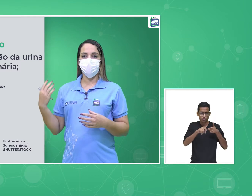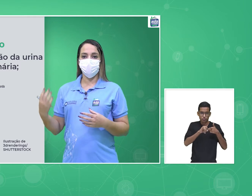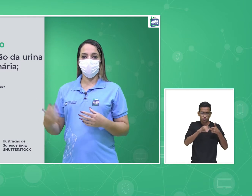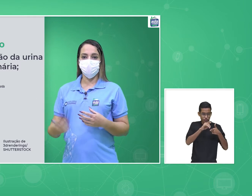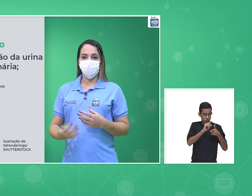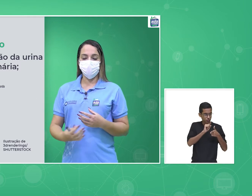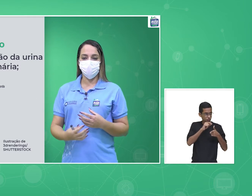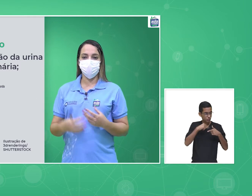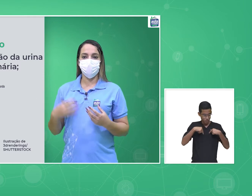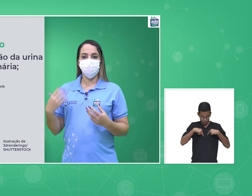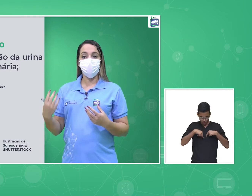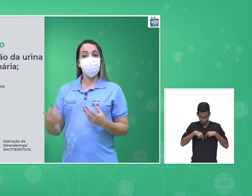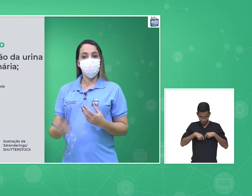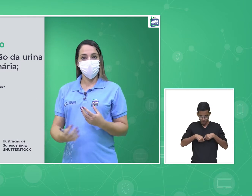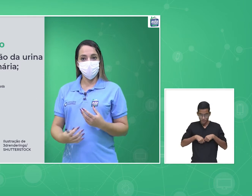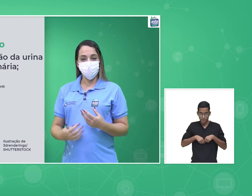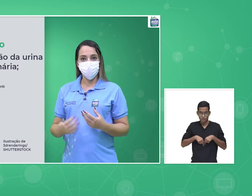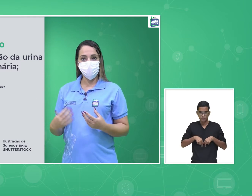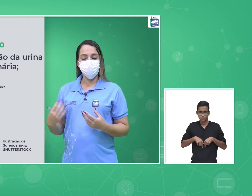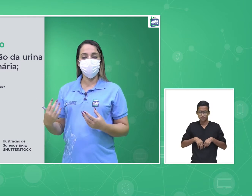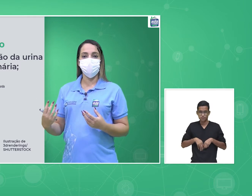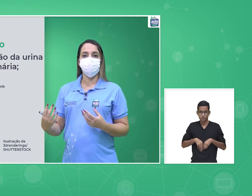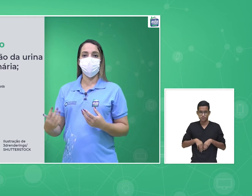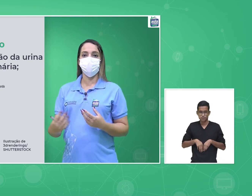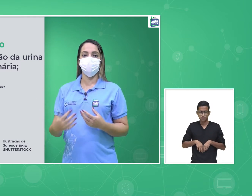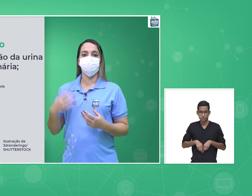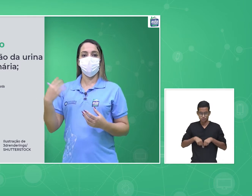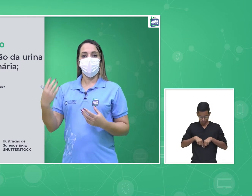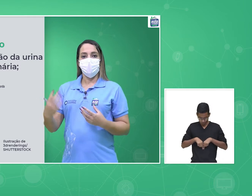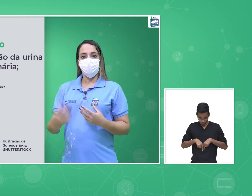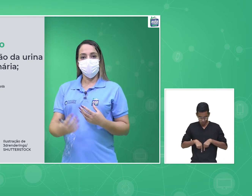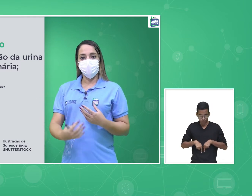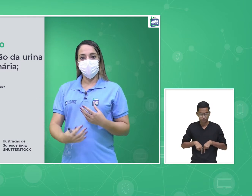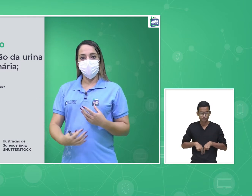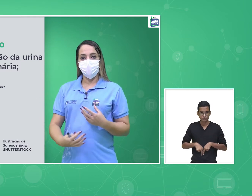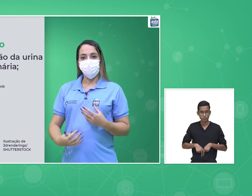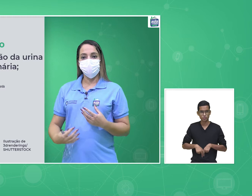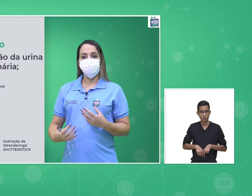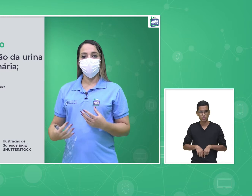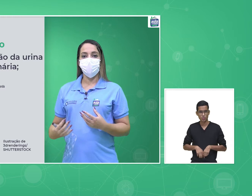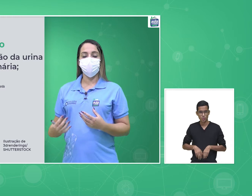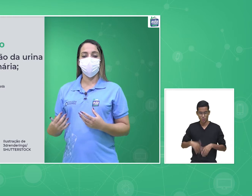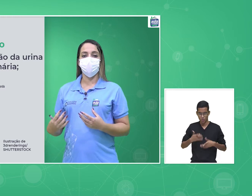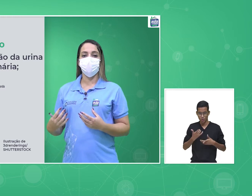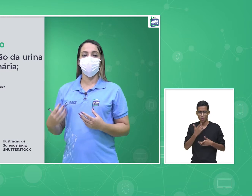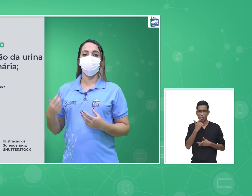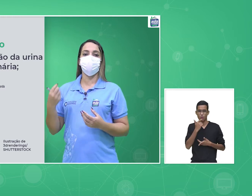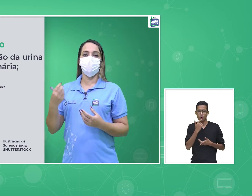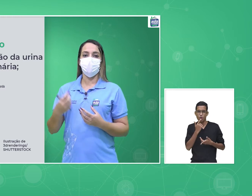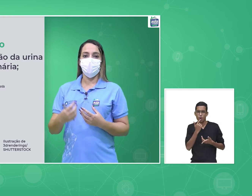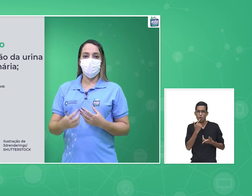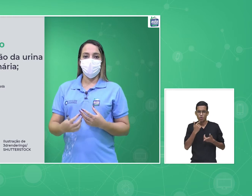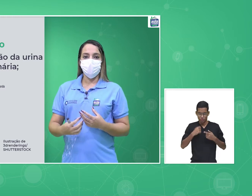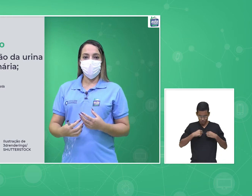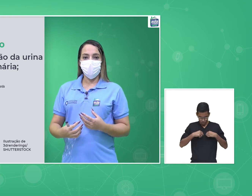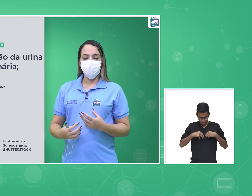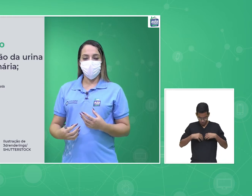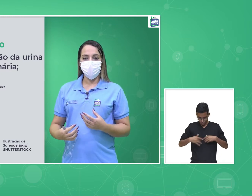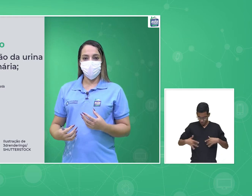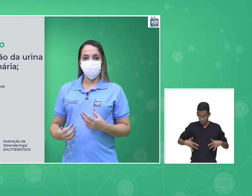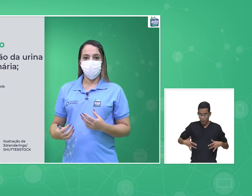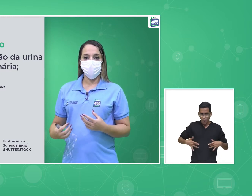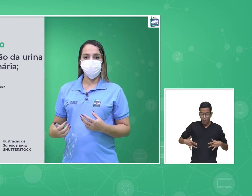depois que o Sam e do passou né está constantemente acontecendo isso tá gente o sangue está passando pelos rins né